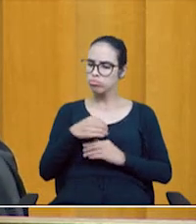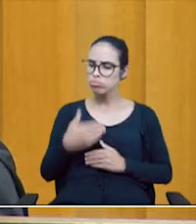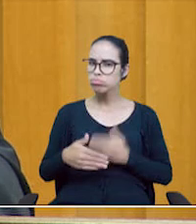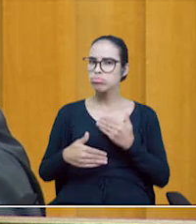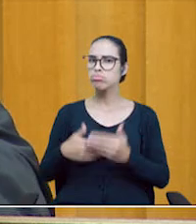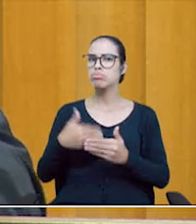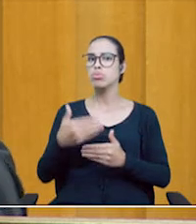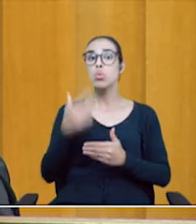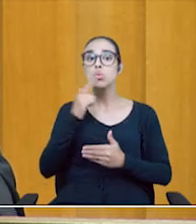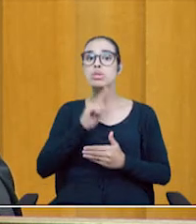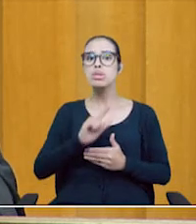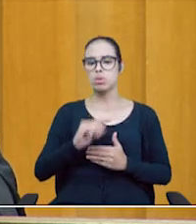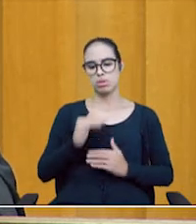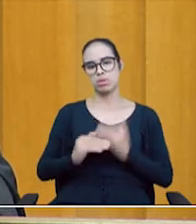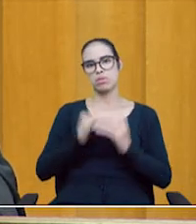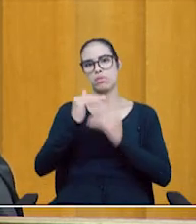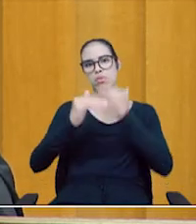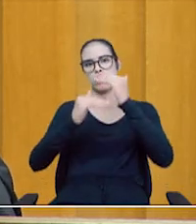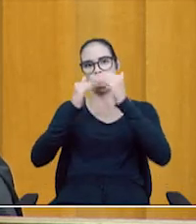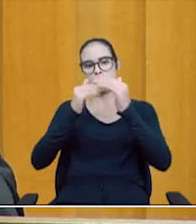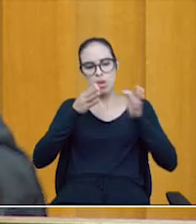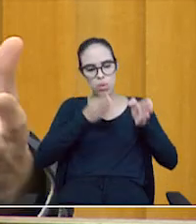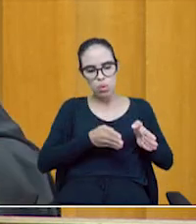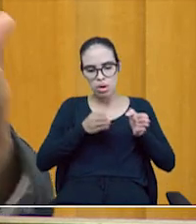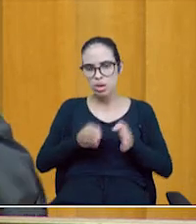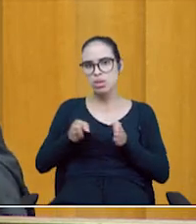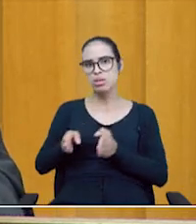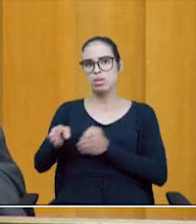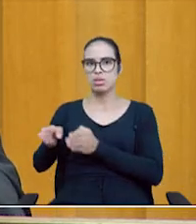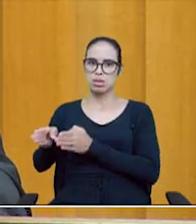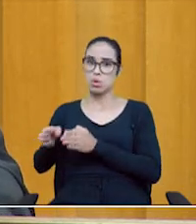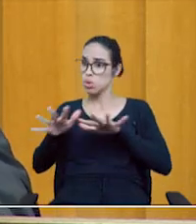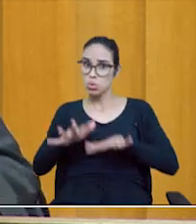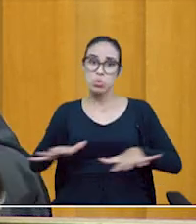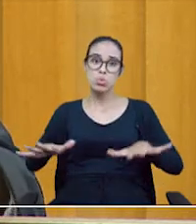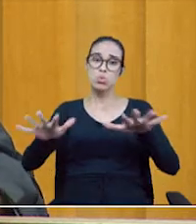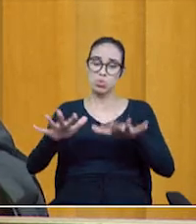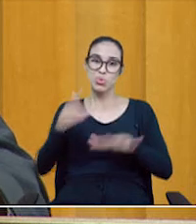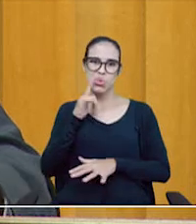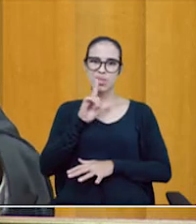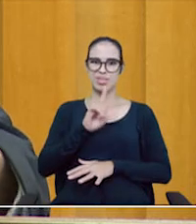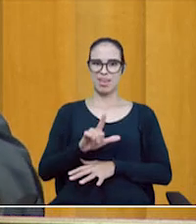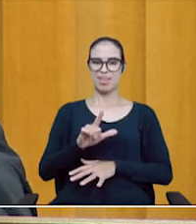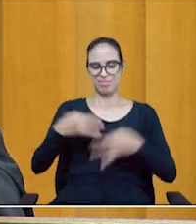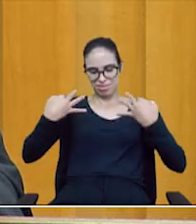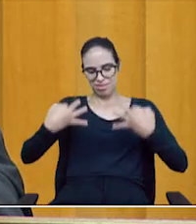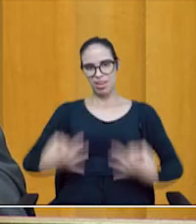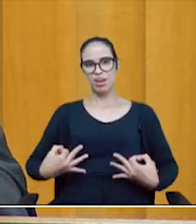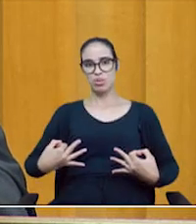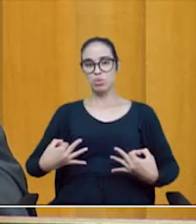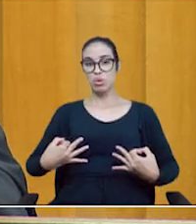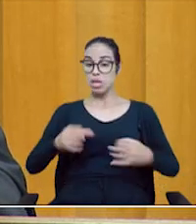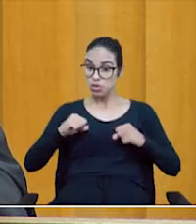de estabelecer uma ordenação social que permita a todos, em alguma medida, terem, através do seu esforço físico, seu esforço